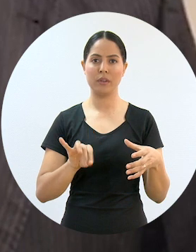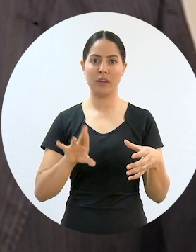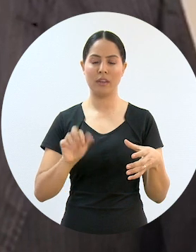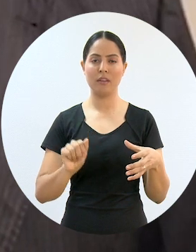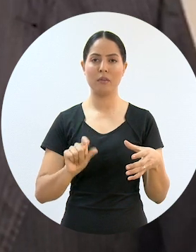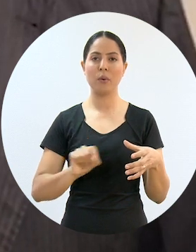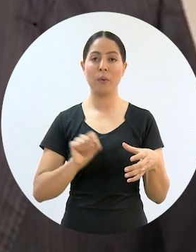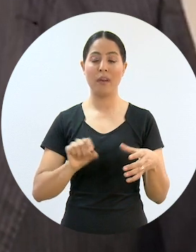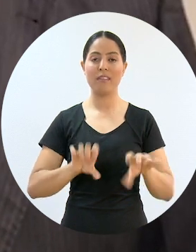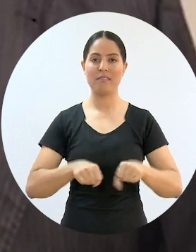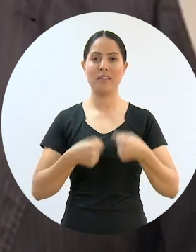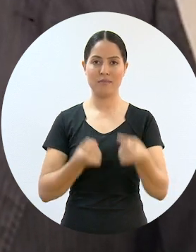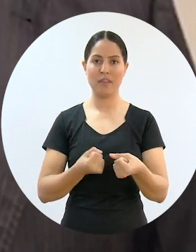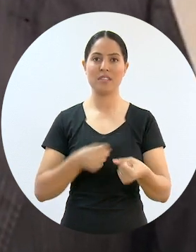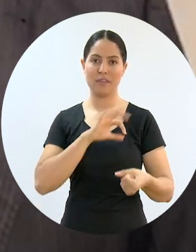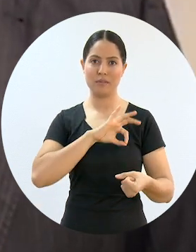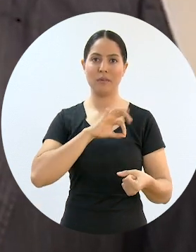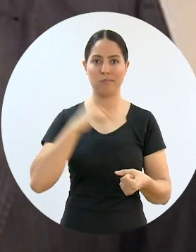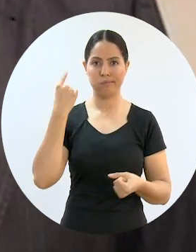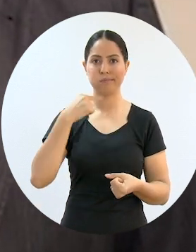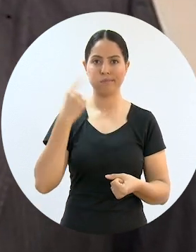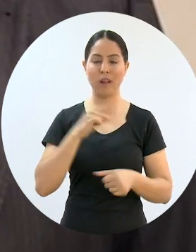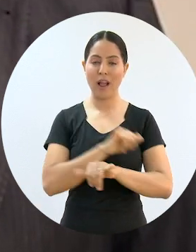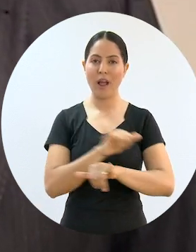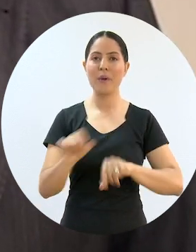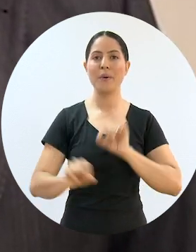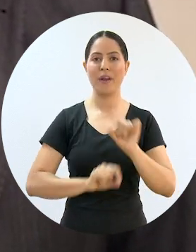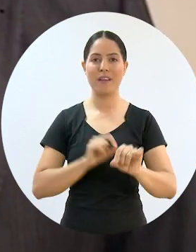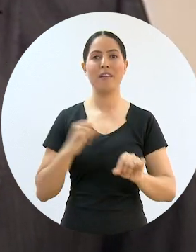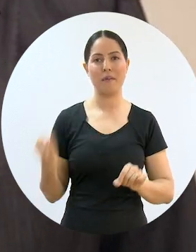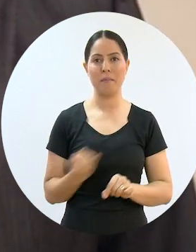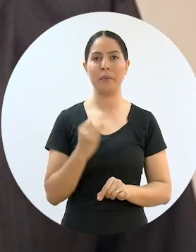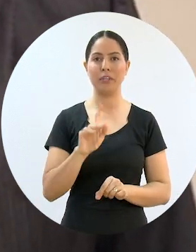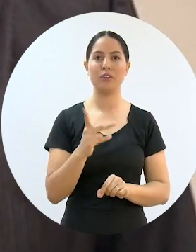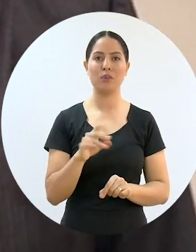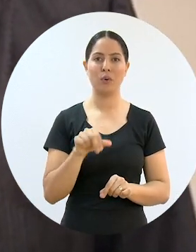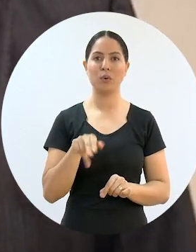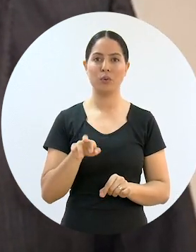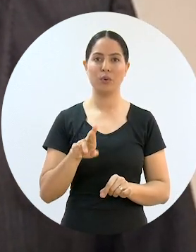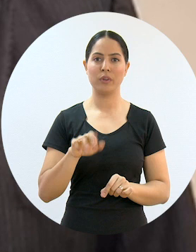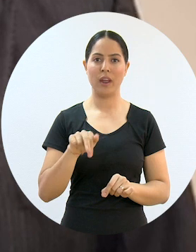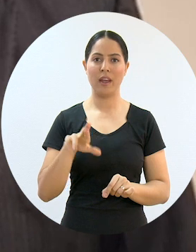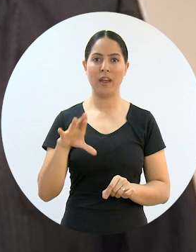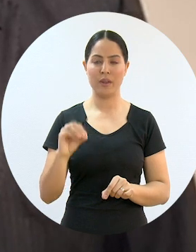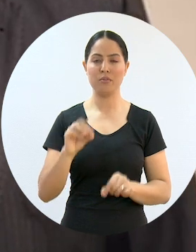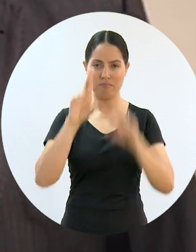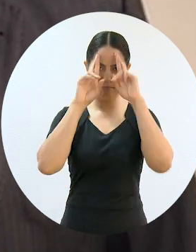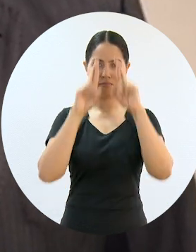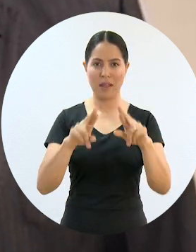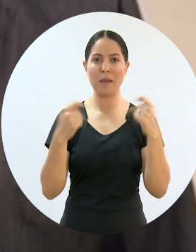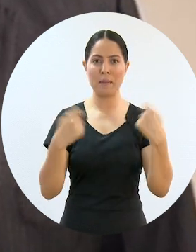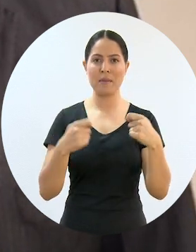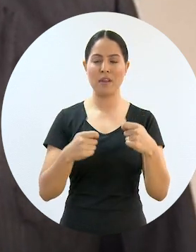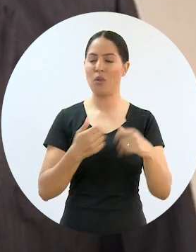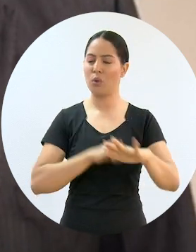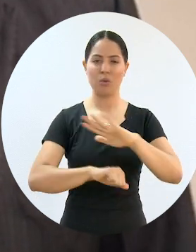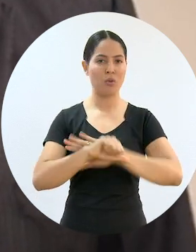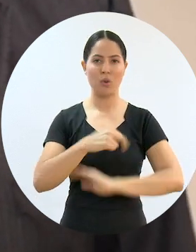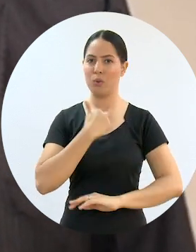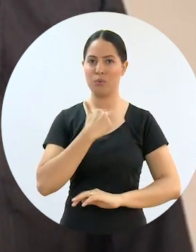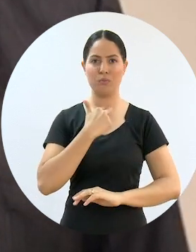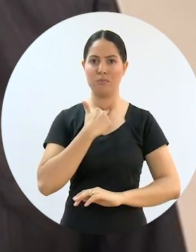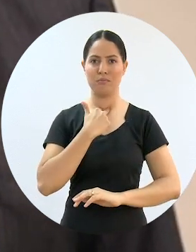dos Honorários Advocatícios para fazer valer aí também que o advogado tenha o seu honorário sempre respeitado e que não